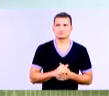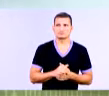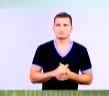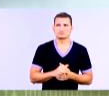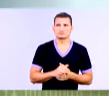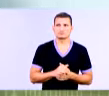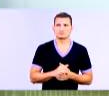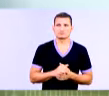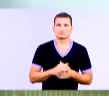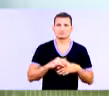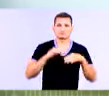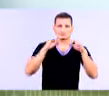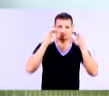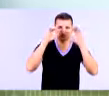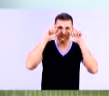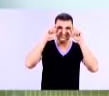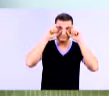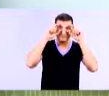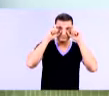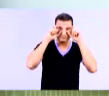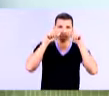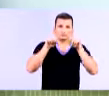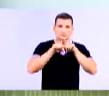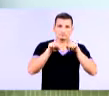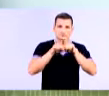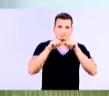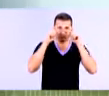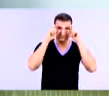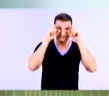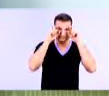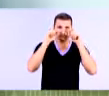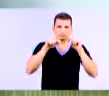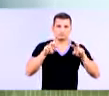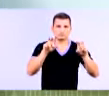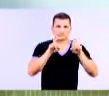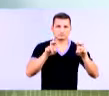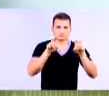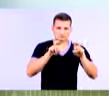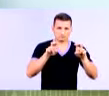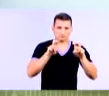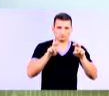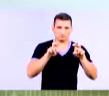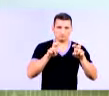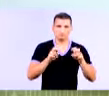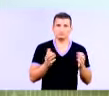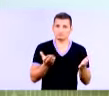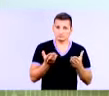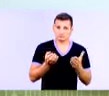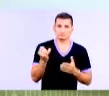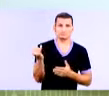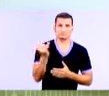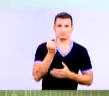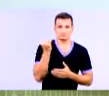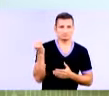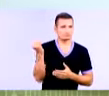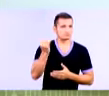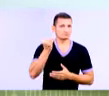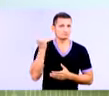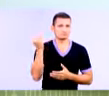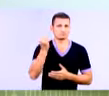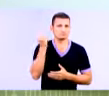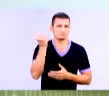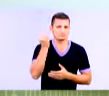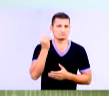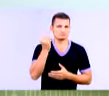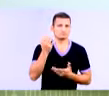os Google Glass, que agora tem até óculos que tem um mini computador, mas quer dizer, hoje o quão importante é